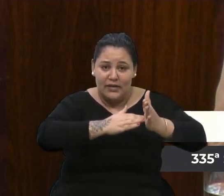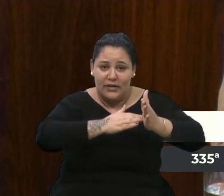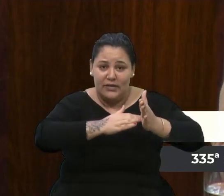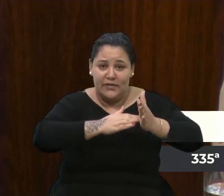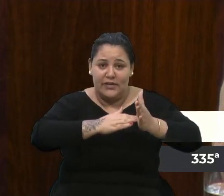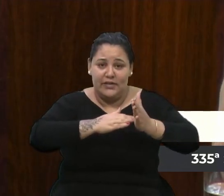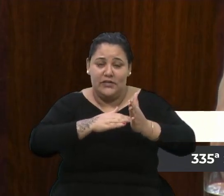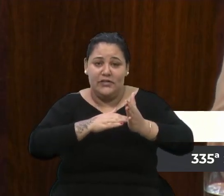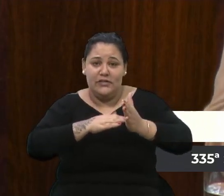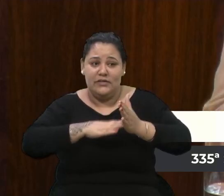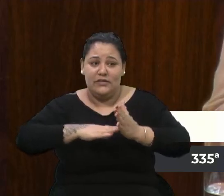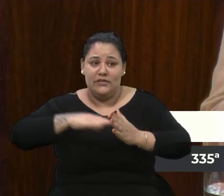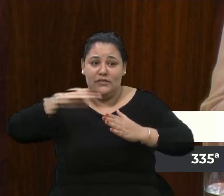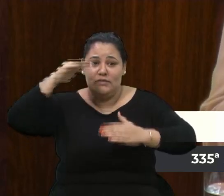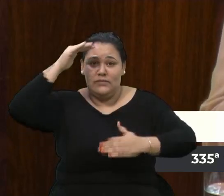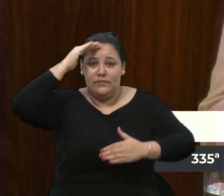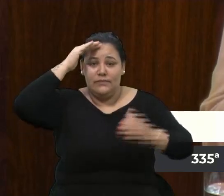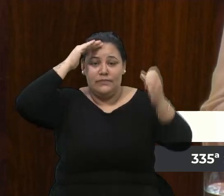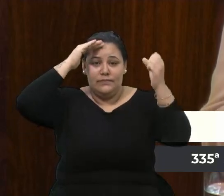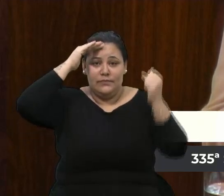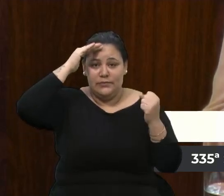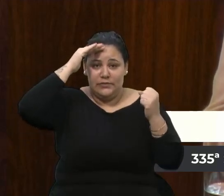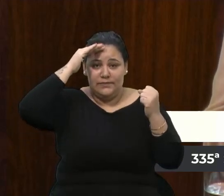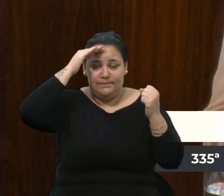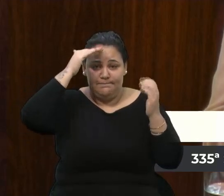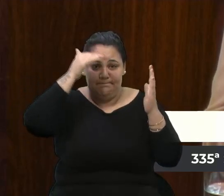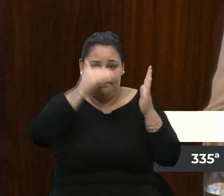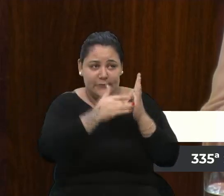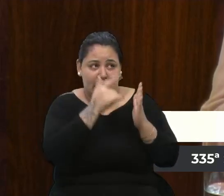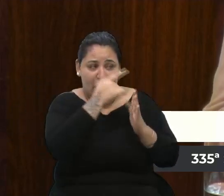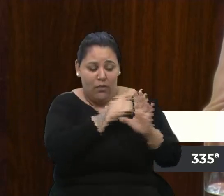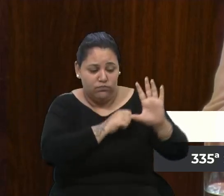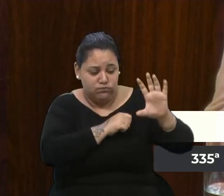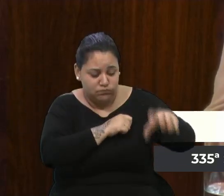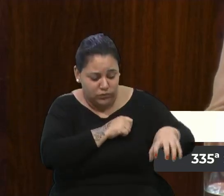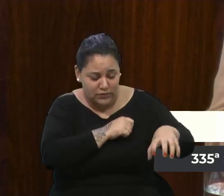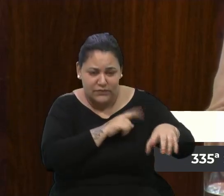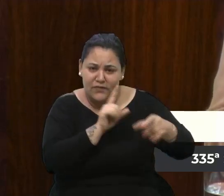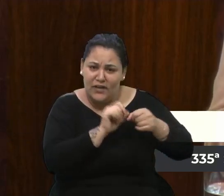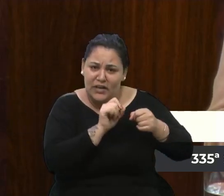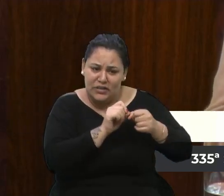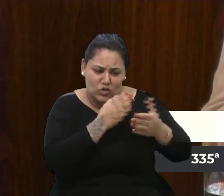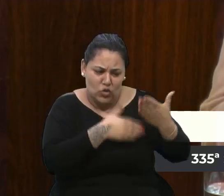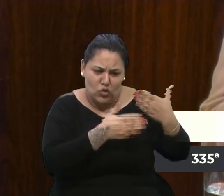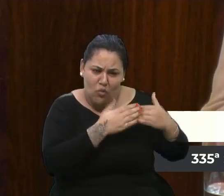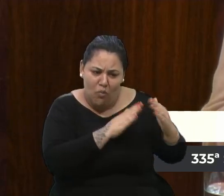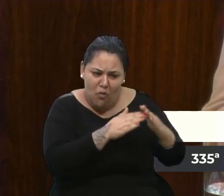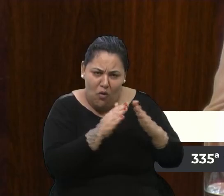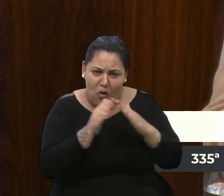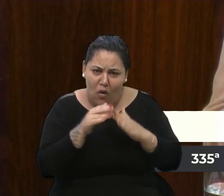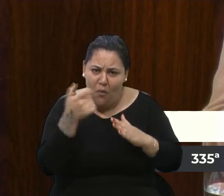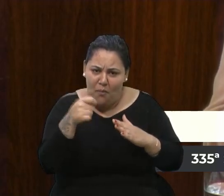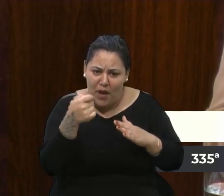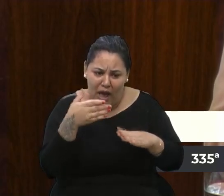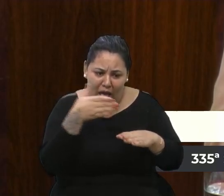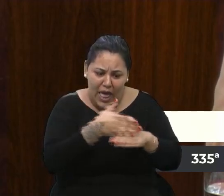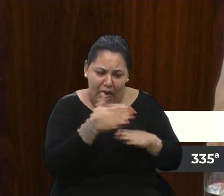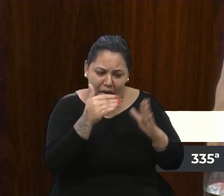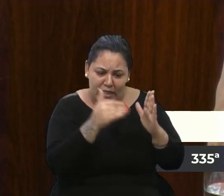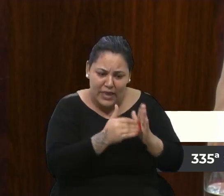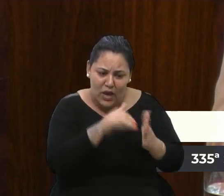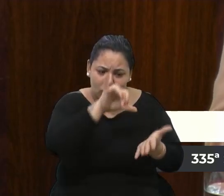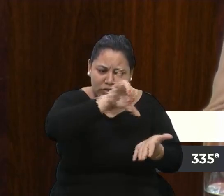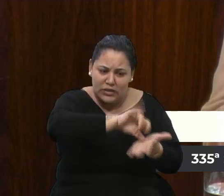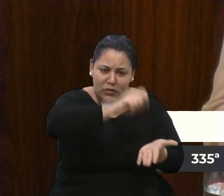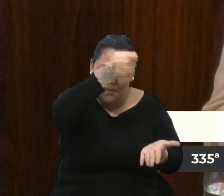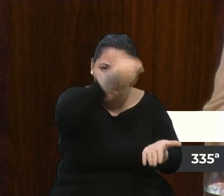entrar no EPI, fazendo com que todos os moradores, tendo que vir até o centro, tenham que pagar 2